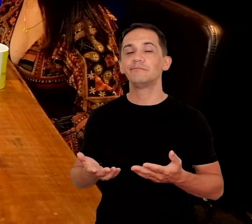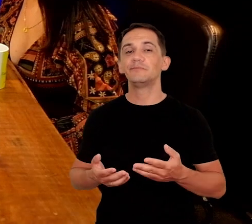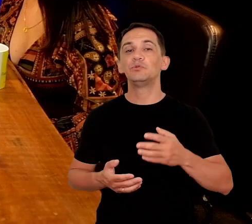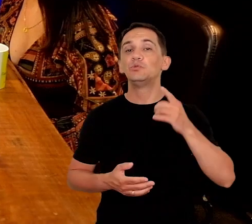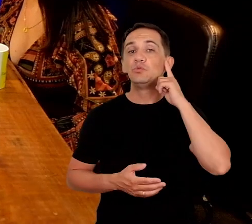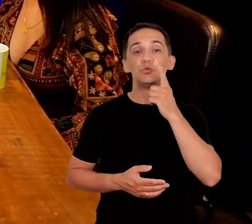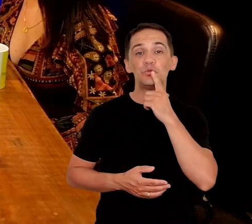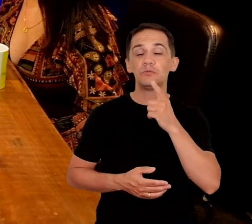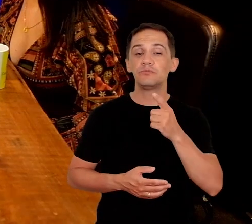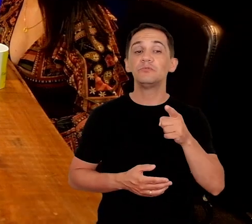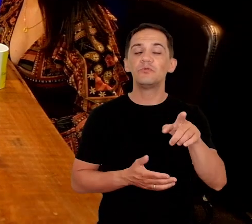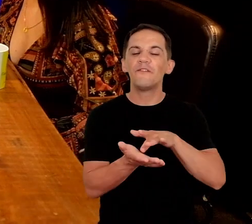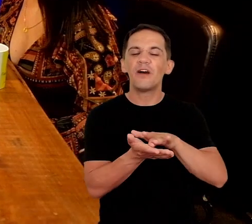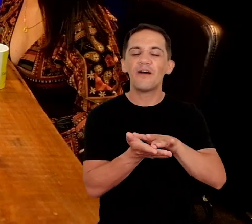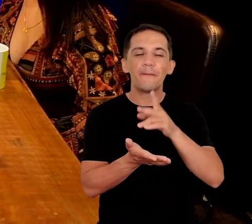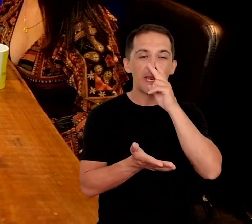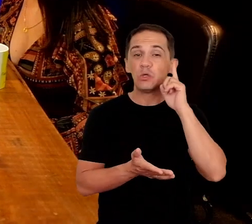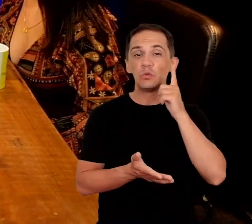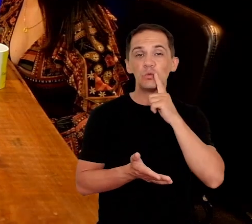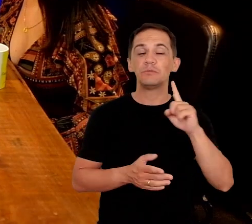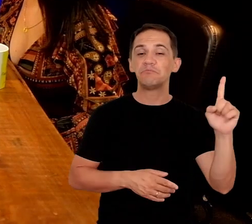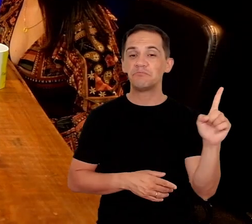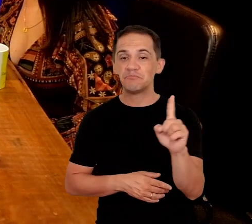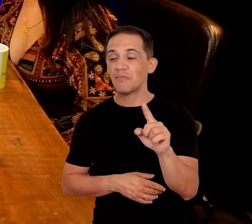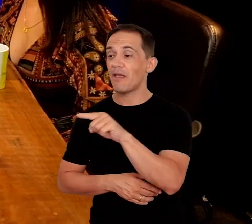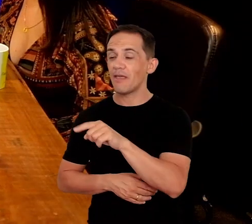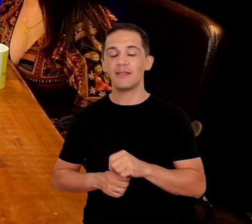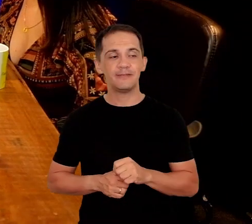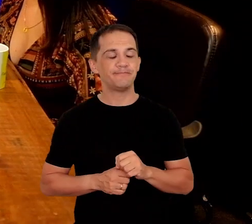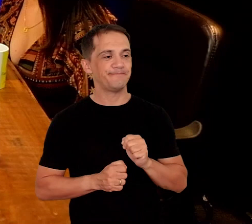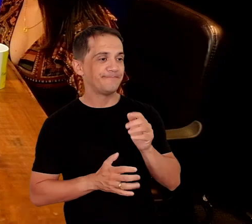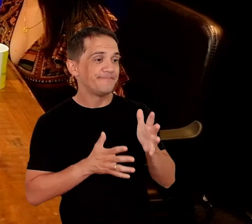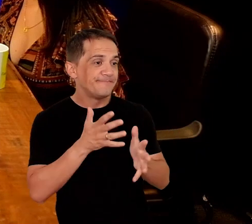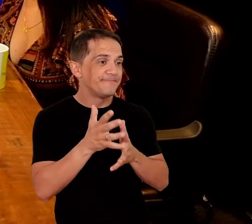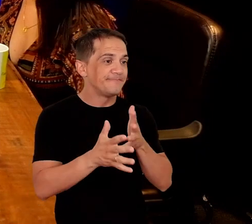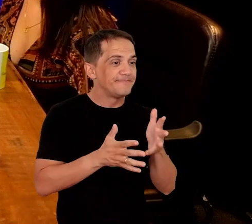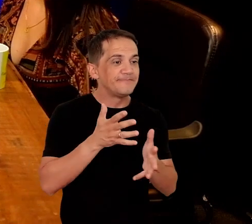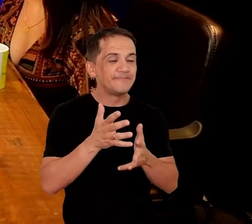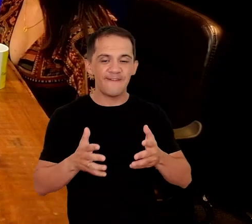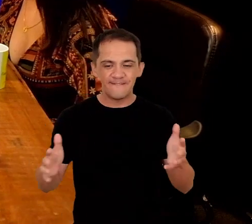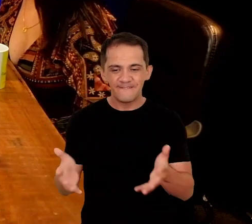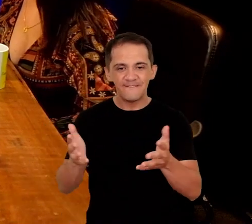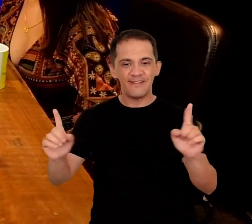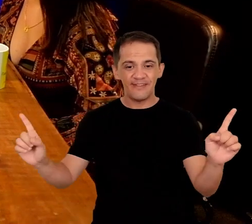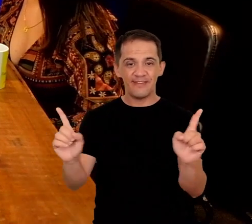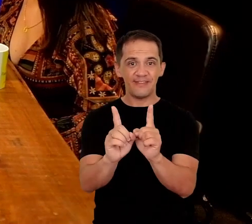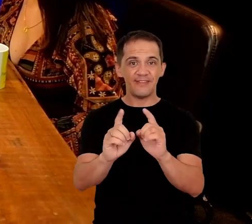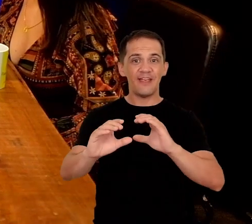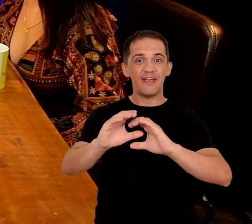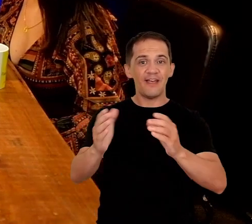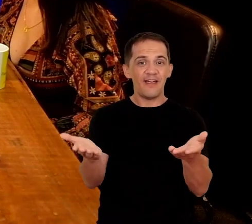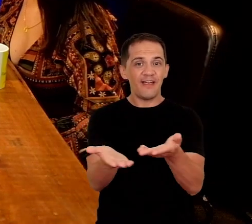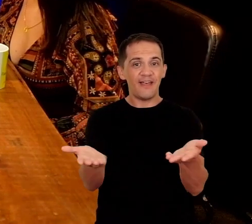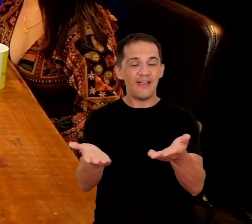fulaninha, vai ali. Tenta conversar. Oi. Vem brincar. É os sinais que eles sabem. Aí o outro faz